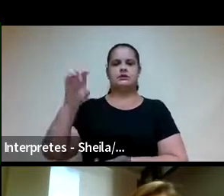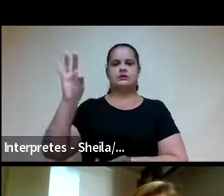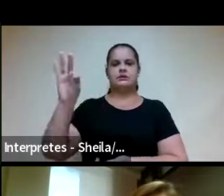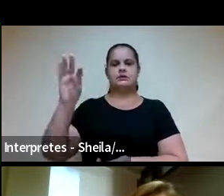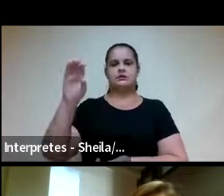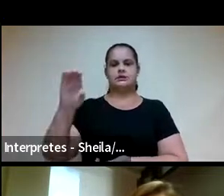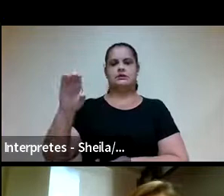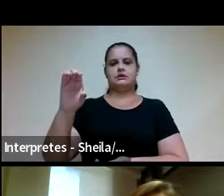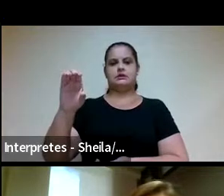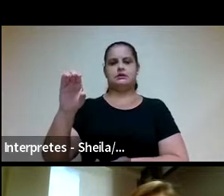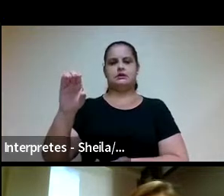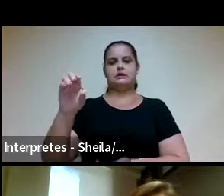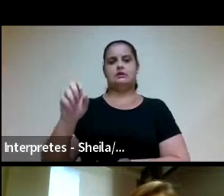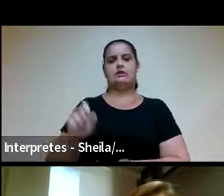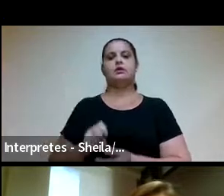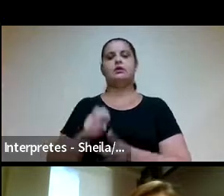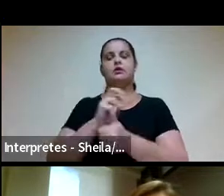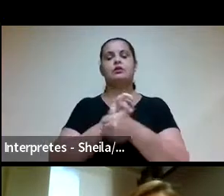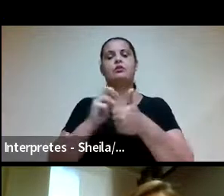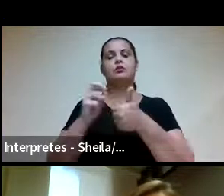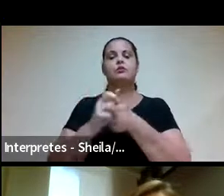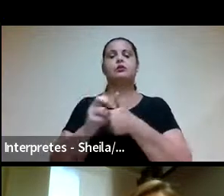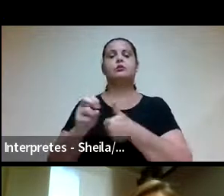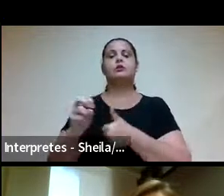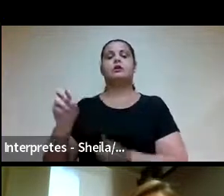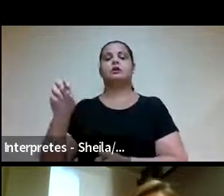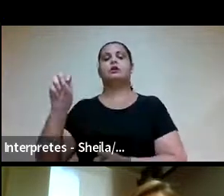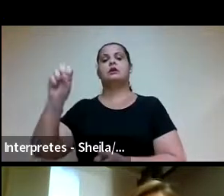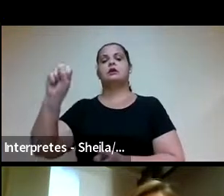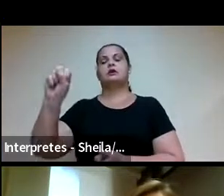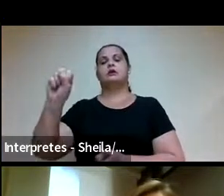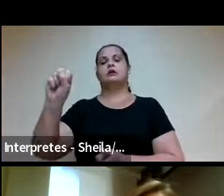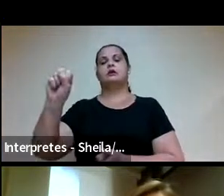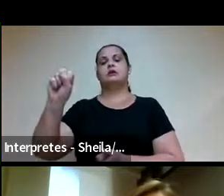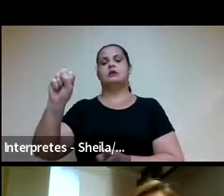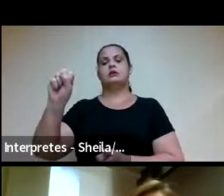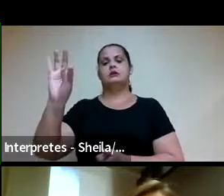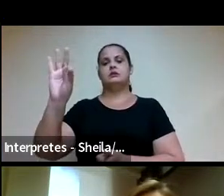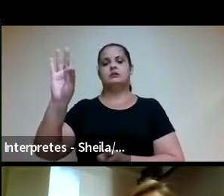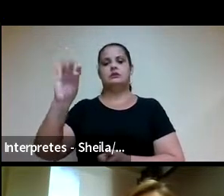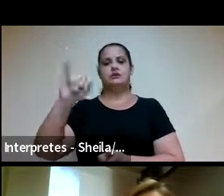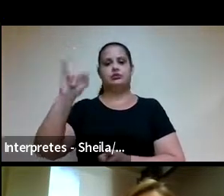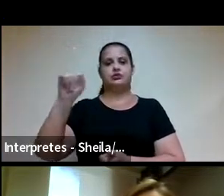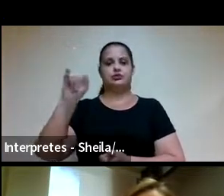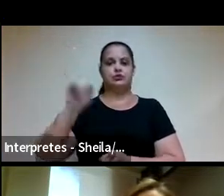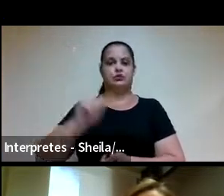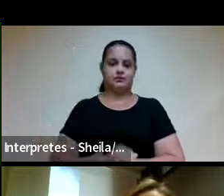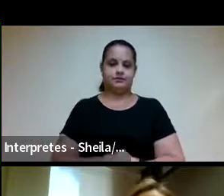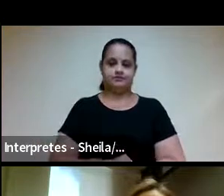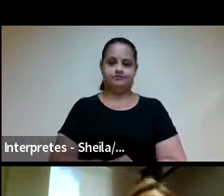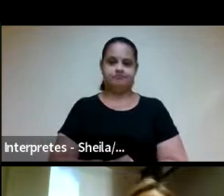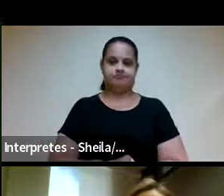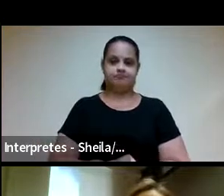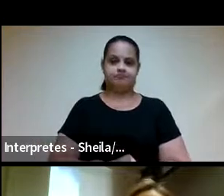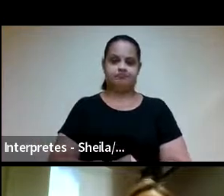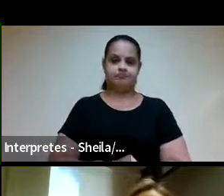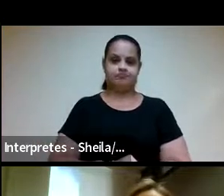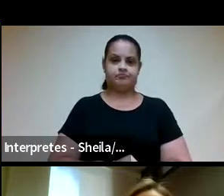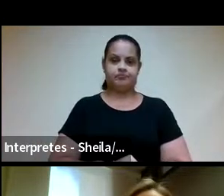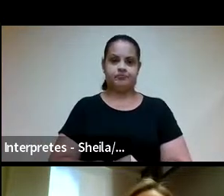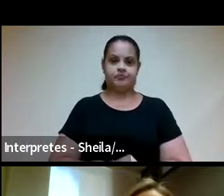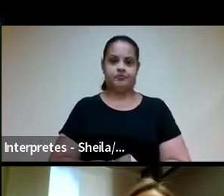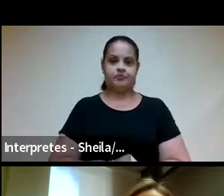pelo STJ, o não comparecimento da testemunha da parte autora